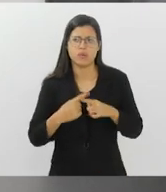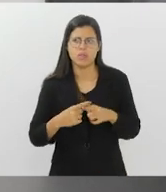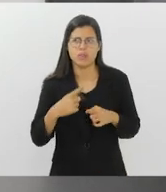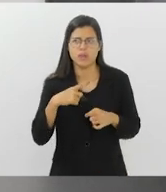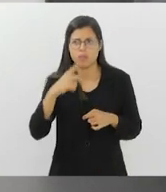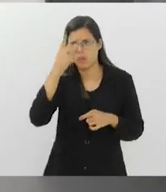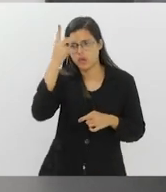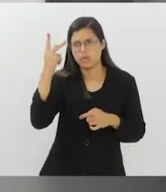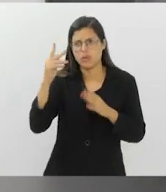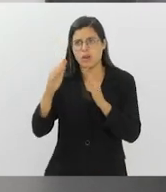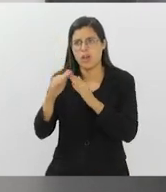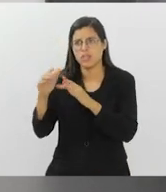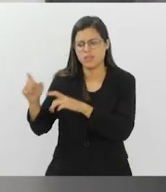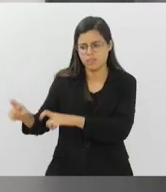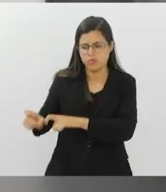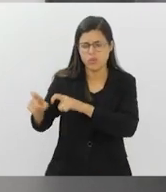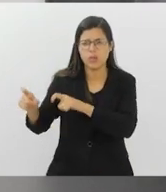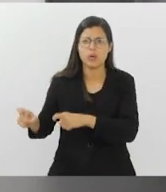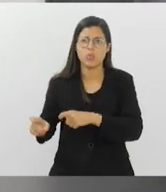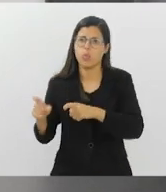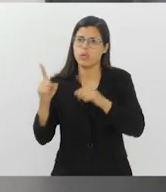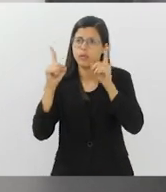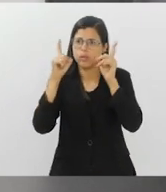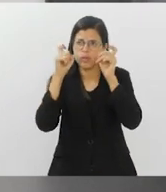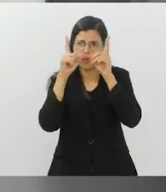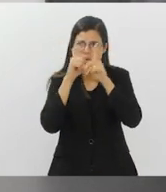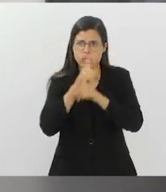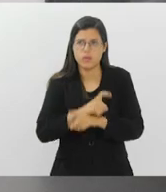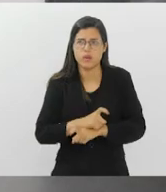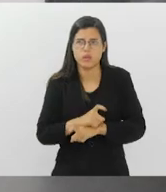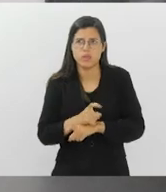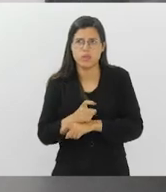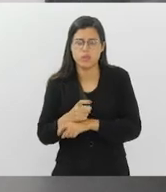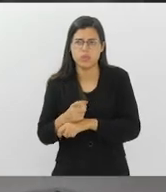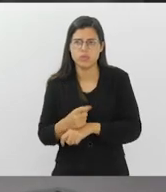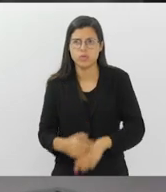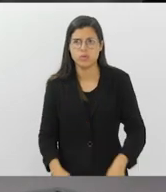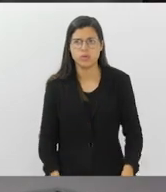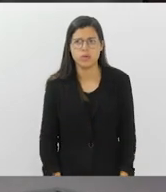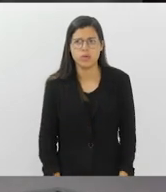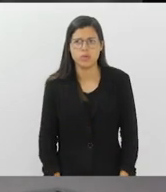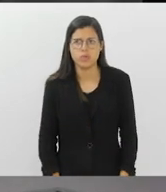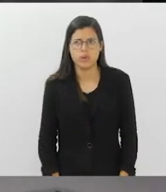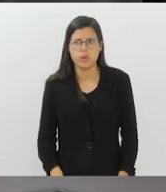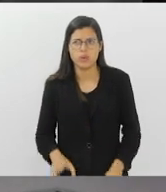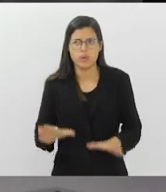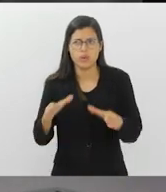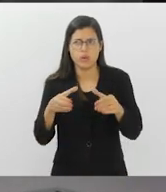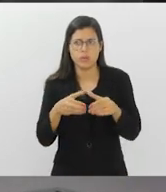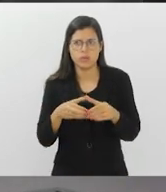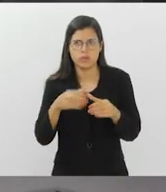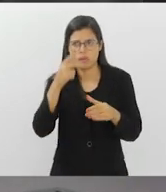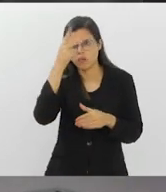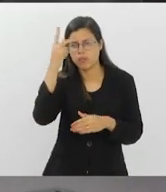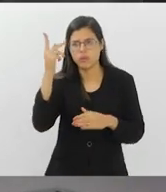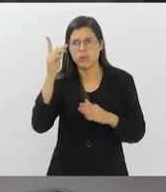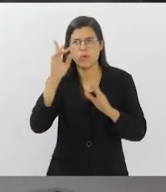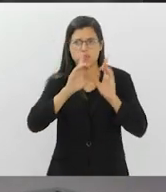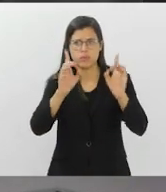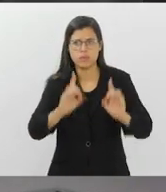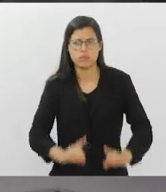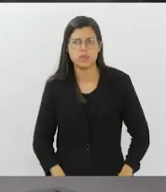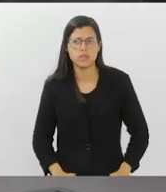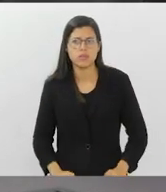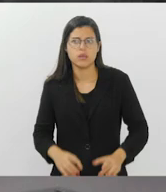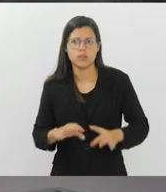interior e que fica difícil buscar aqui. Não. Veja só. Eu coloquei a Comissão da Pessoa com Deficiência, inclusive, à disposição.